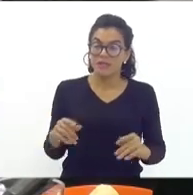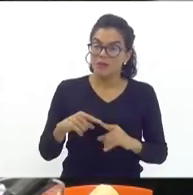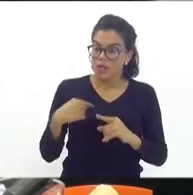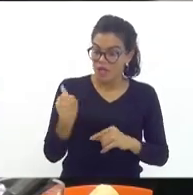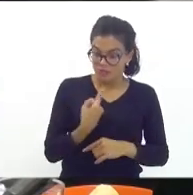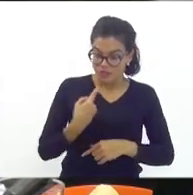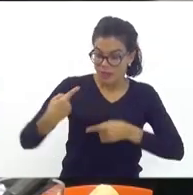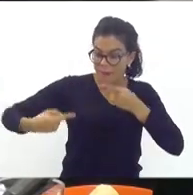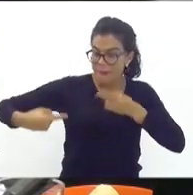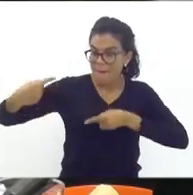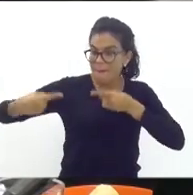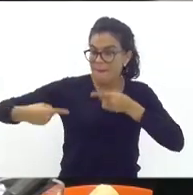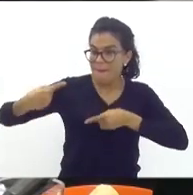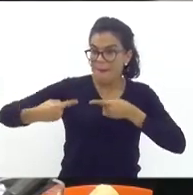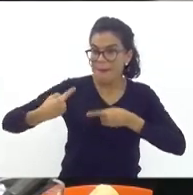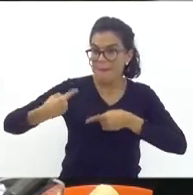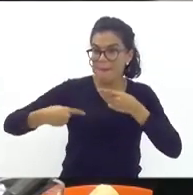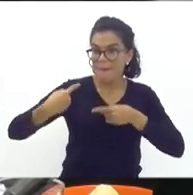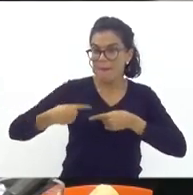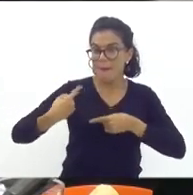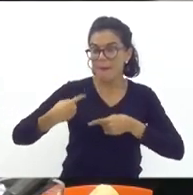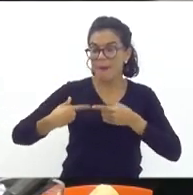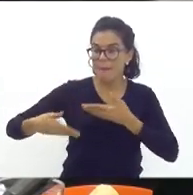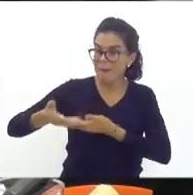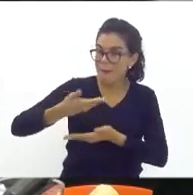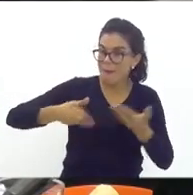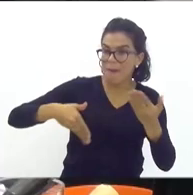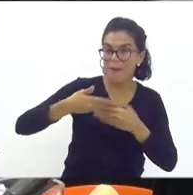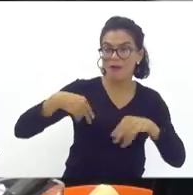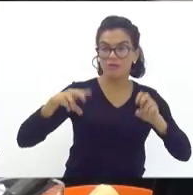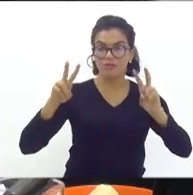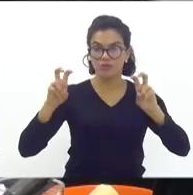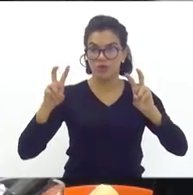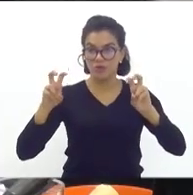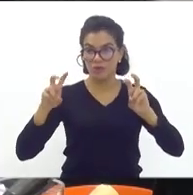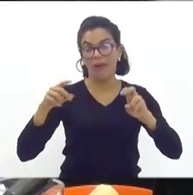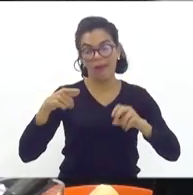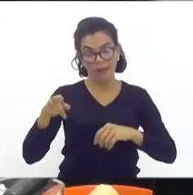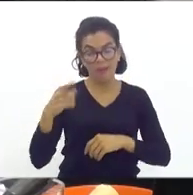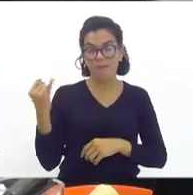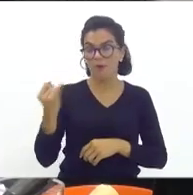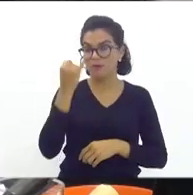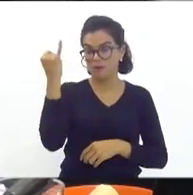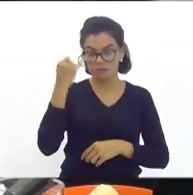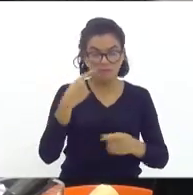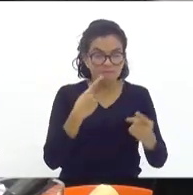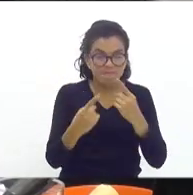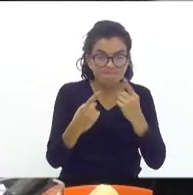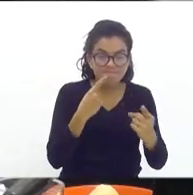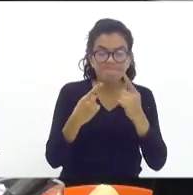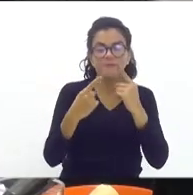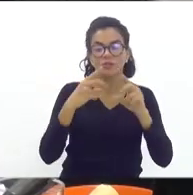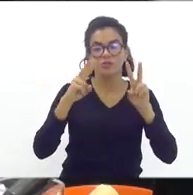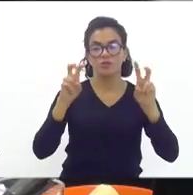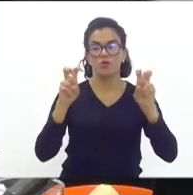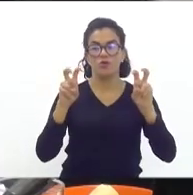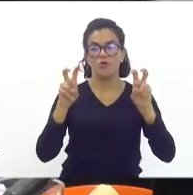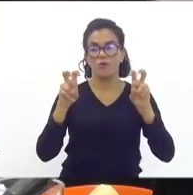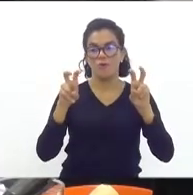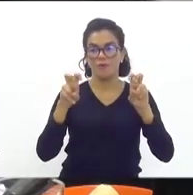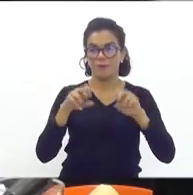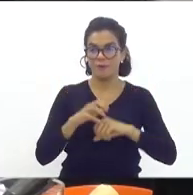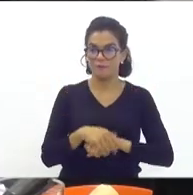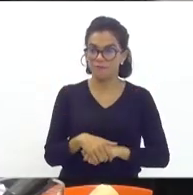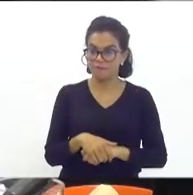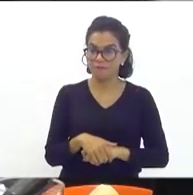debatendo sobre sobre esse assunto E eu acho que esse assunto é um assunto muito pertinente é o presidente né Tem